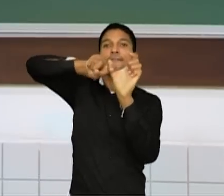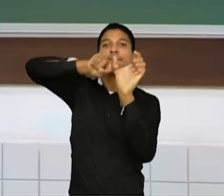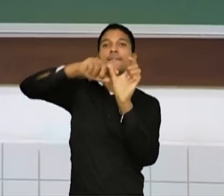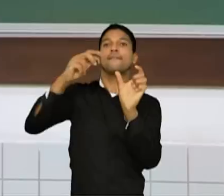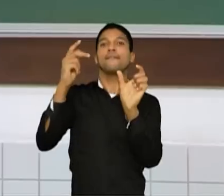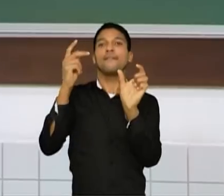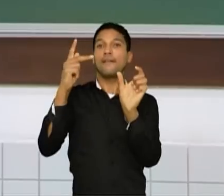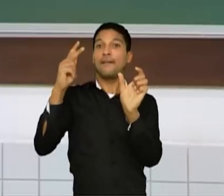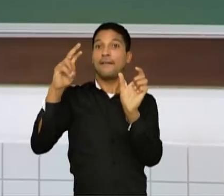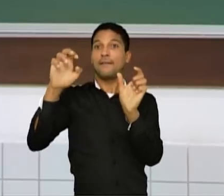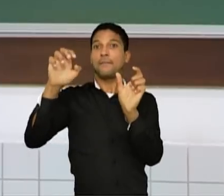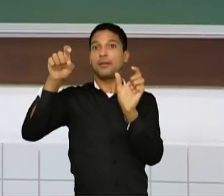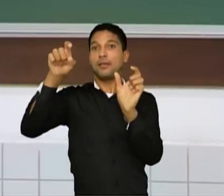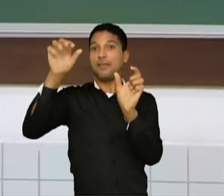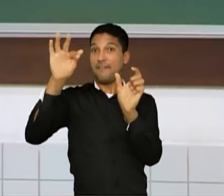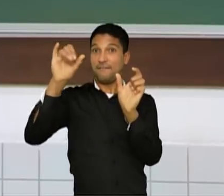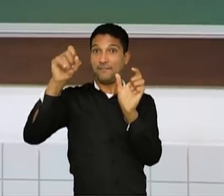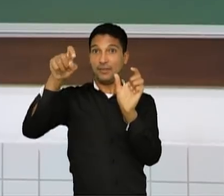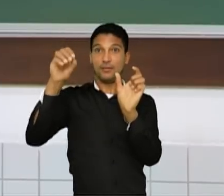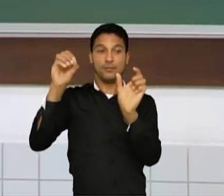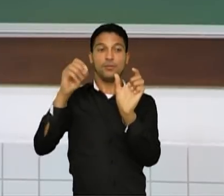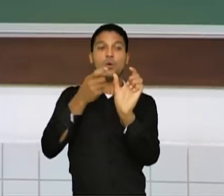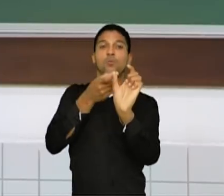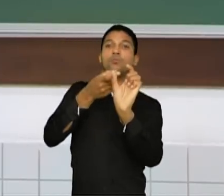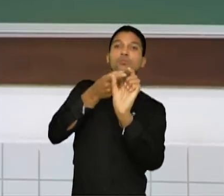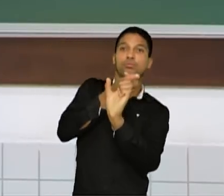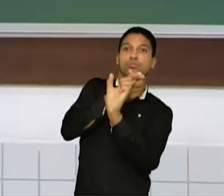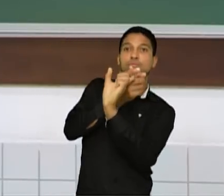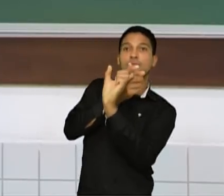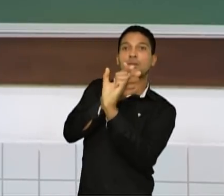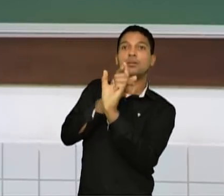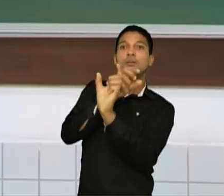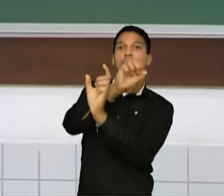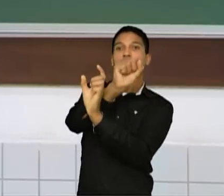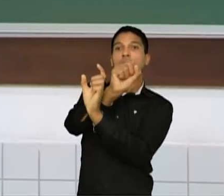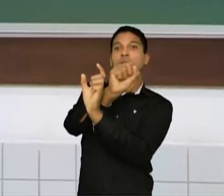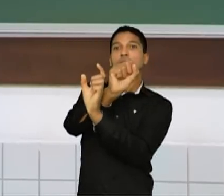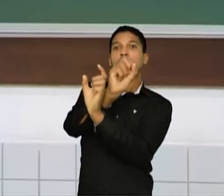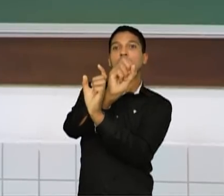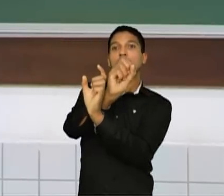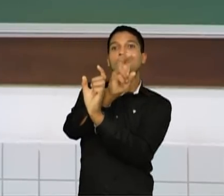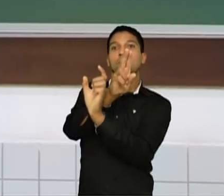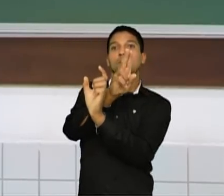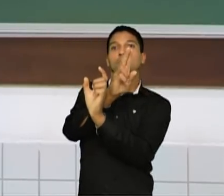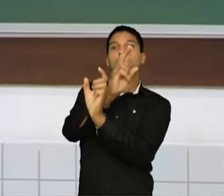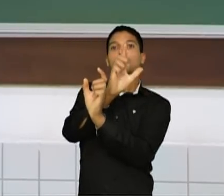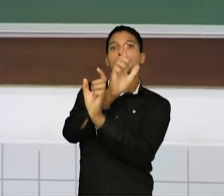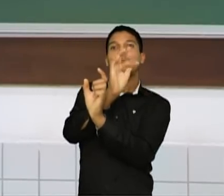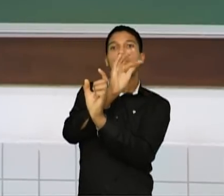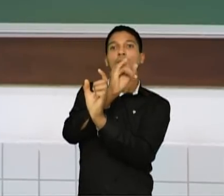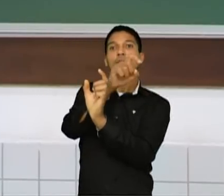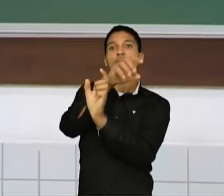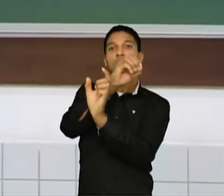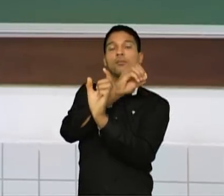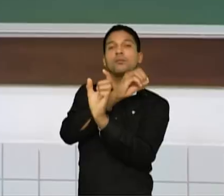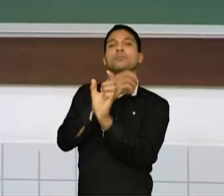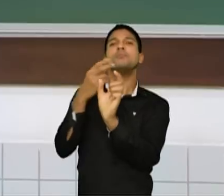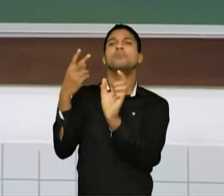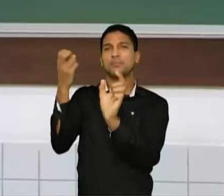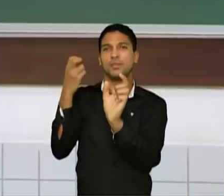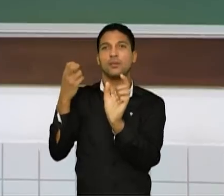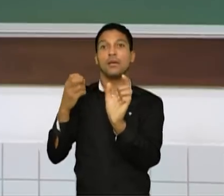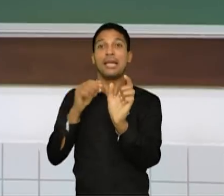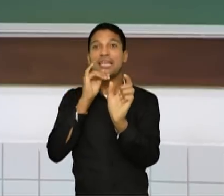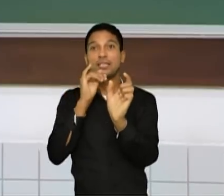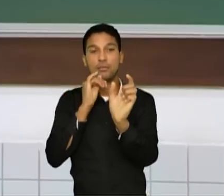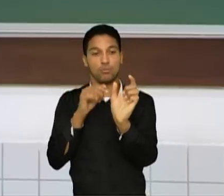Né? In, prefixo, sufixo, mente. Quando eu acrescento prefixo e sufixo numa mesma palavra, eu posso formar uma